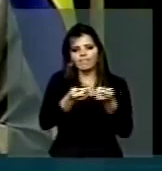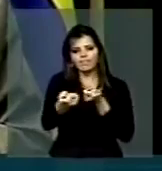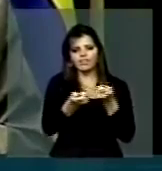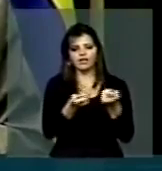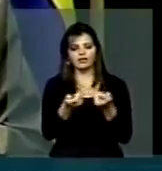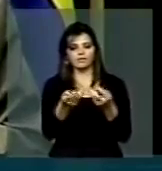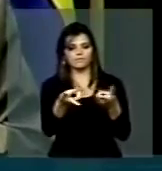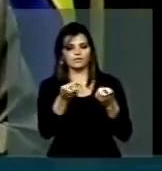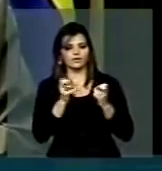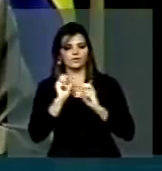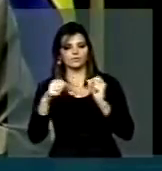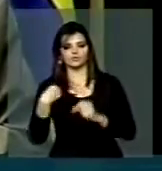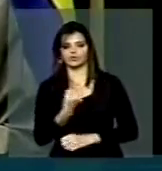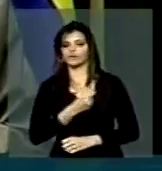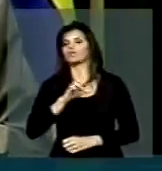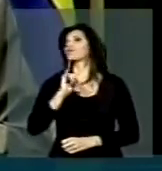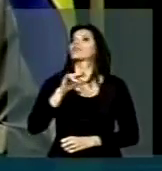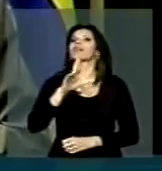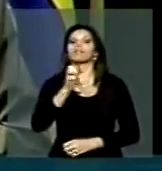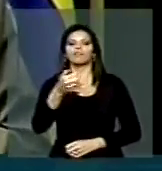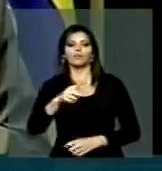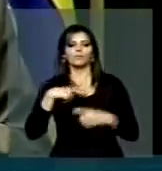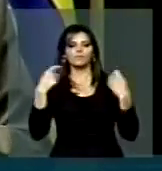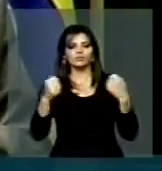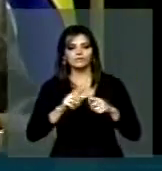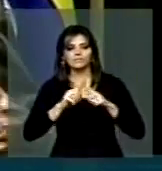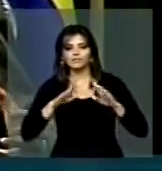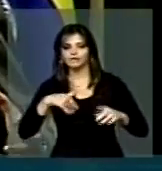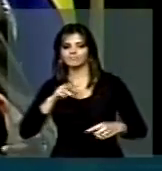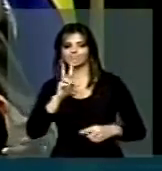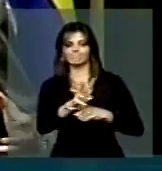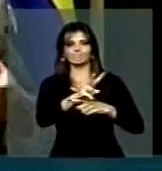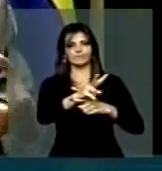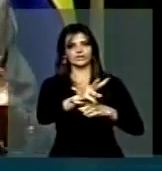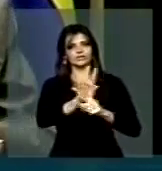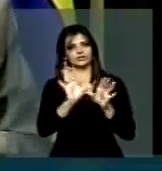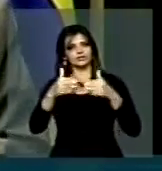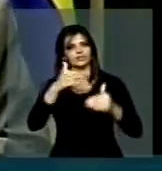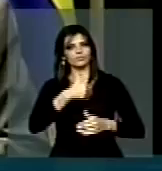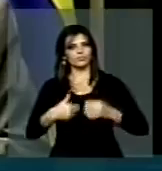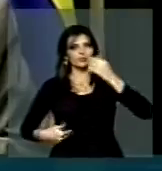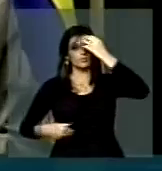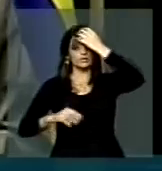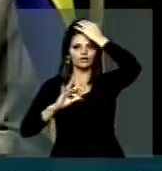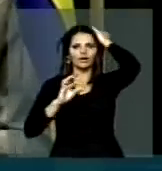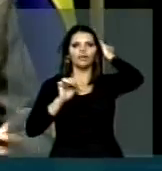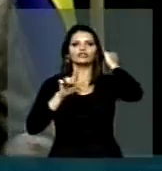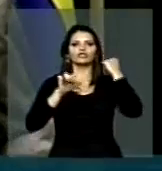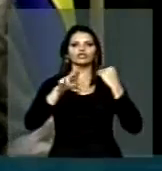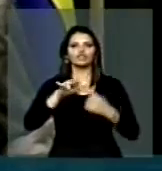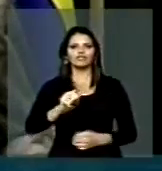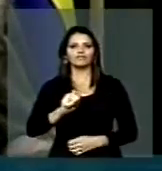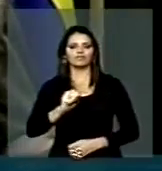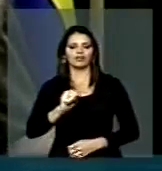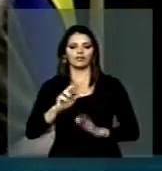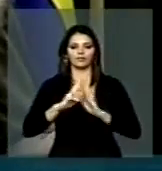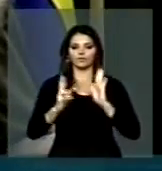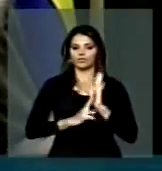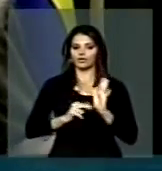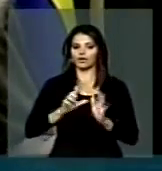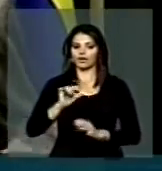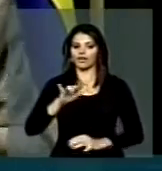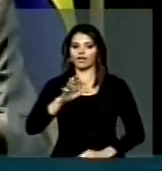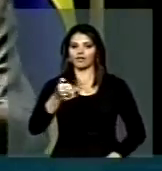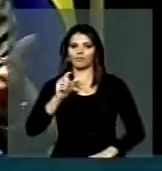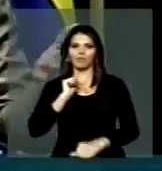nós precisamos fazer leilões, sim, mas temos que ter uma vigilância do setor público através das agências. E esses leilões foram paralisados